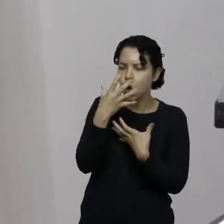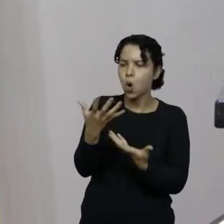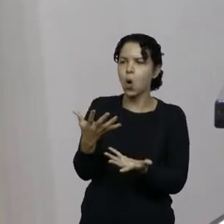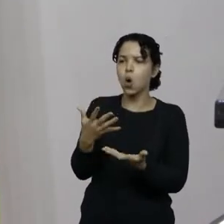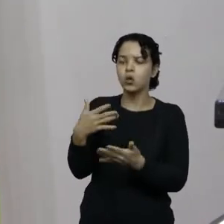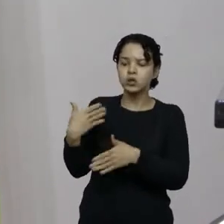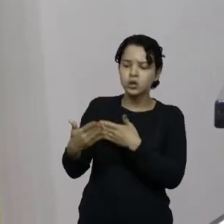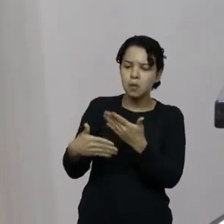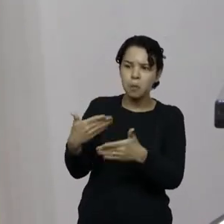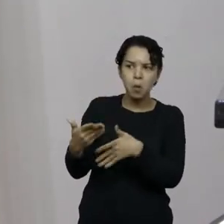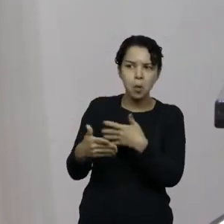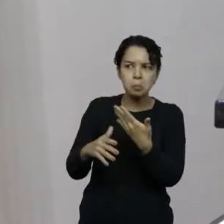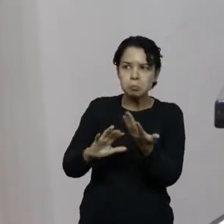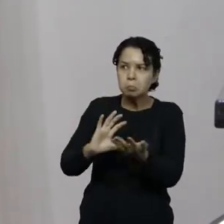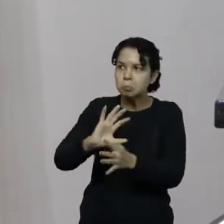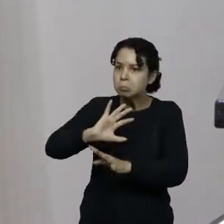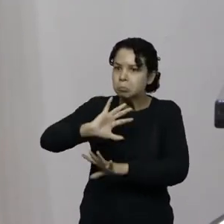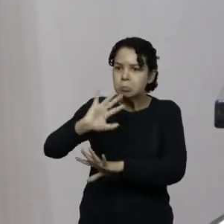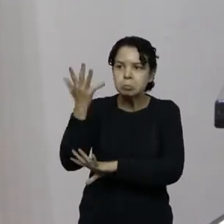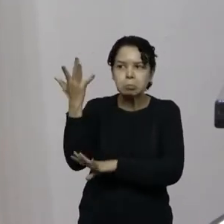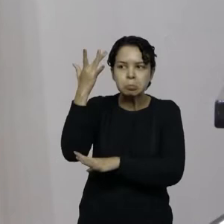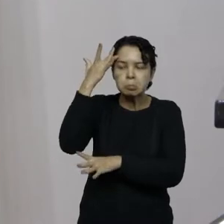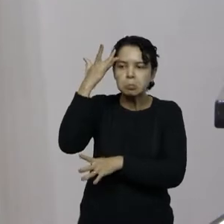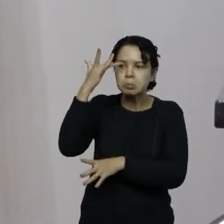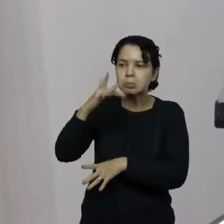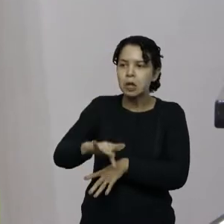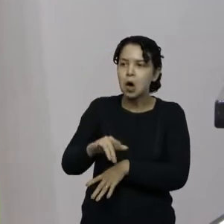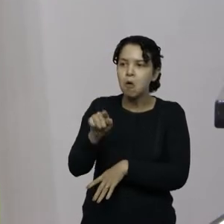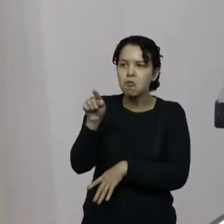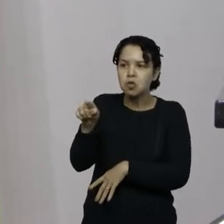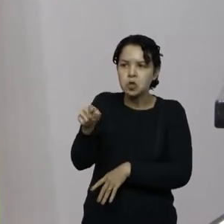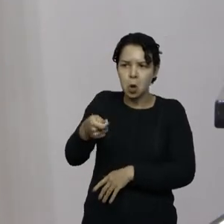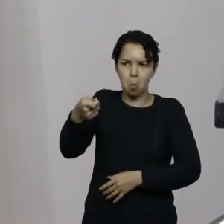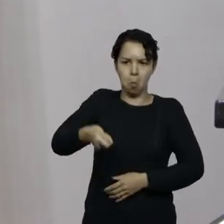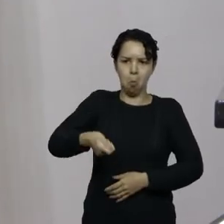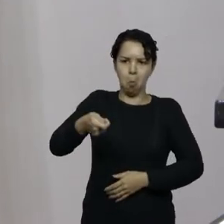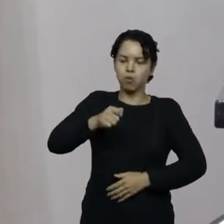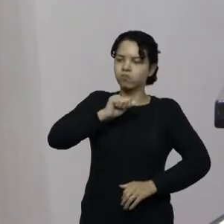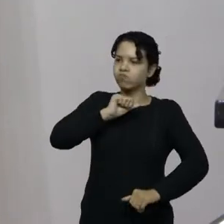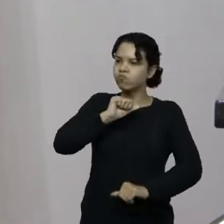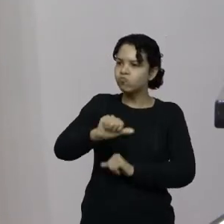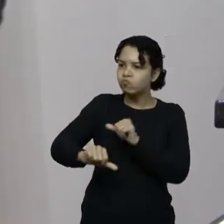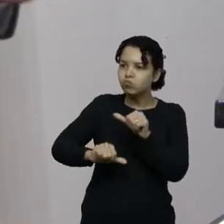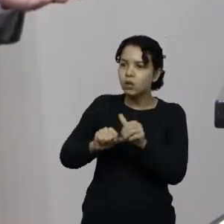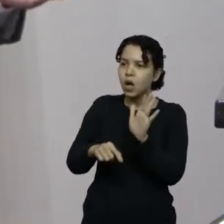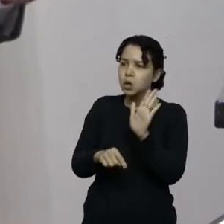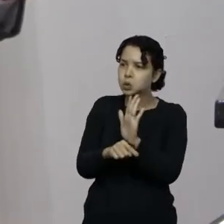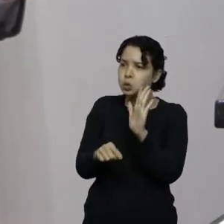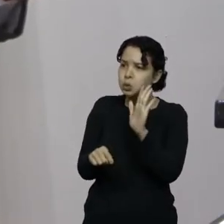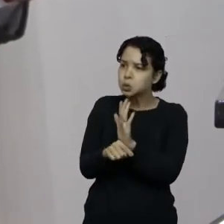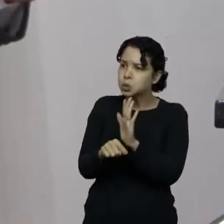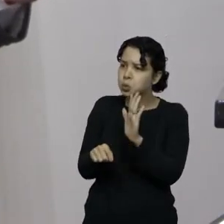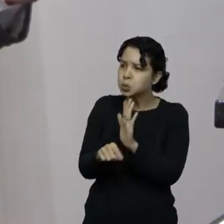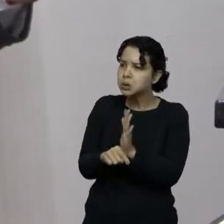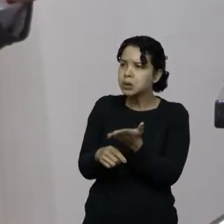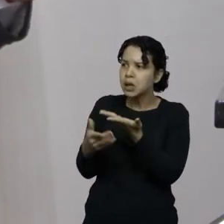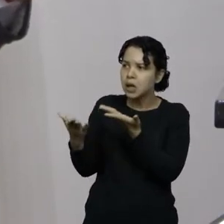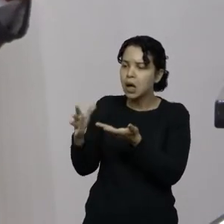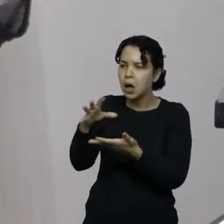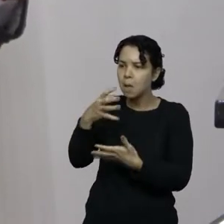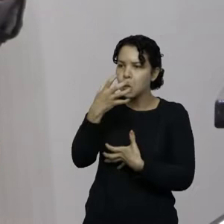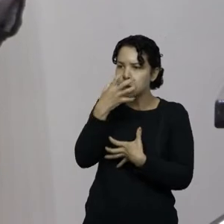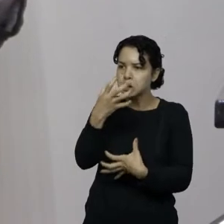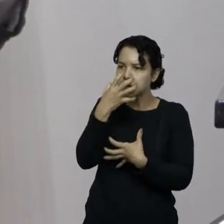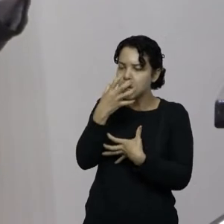alguma coisa aconteceu e o senhor de carrasco o senhor ajudou a livrar Moisés no caso dos respiradores